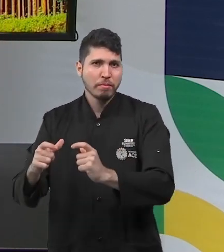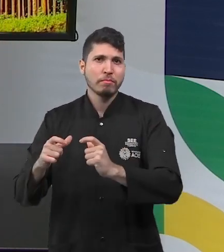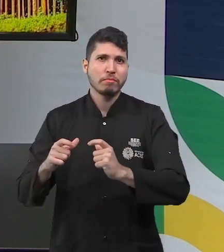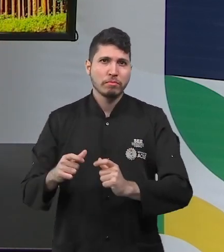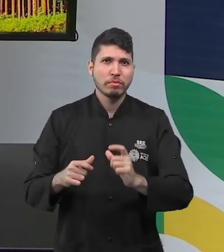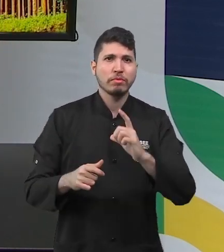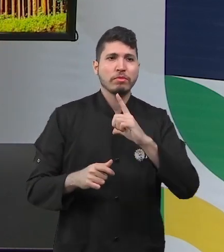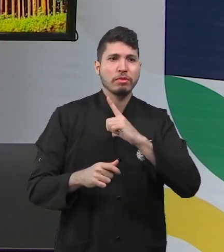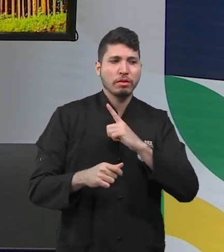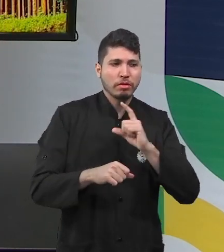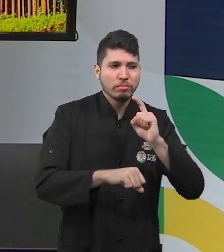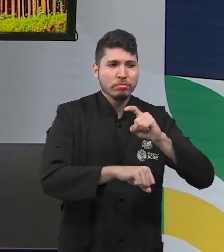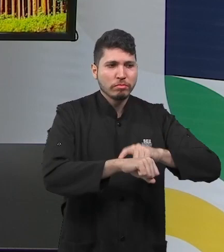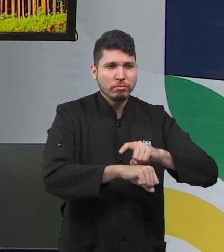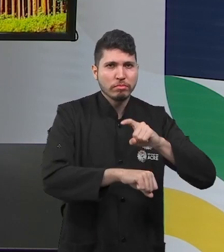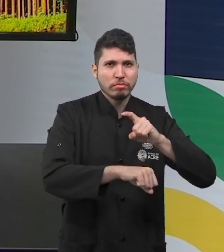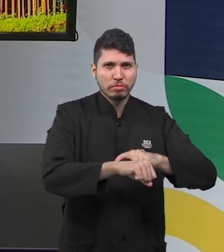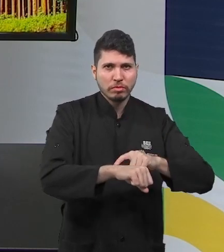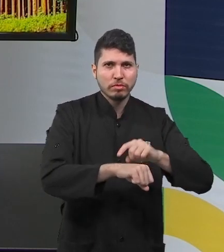seu momento de ser